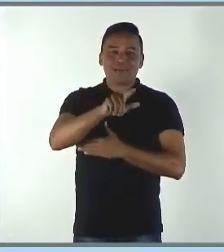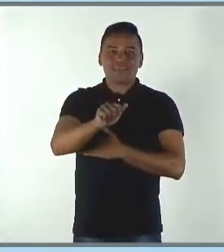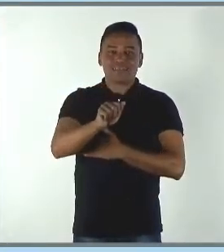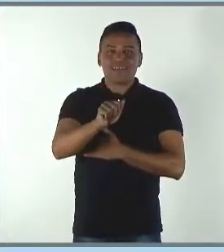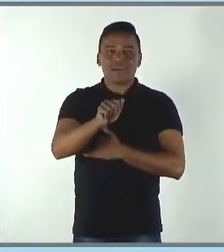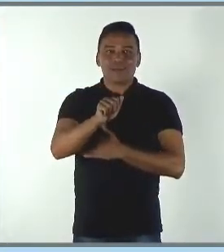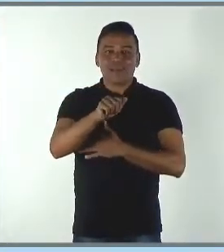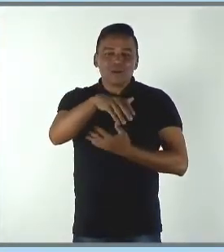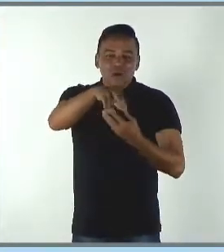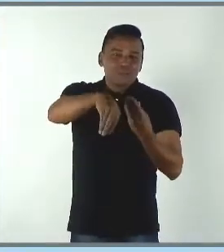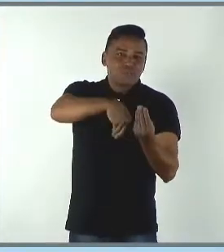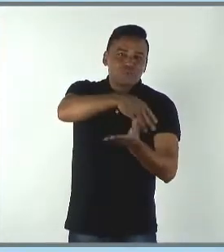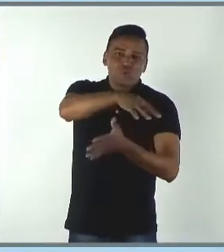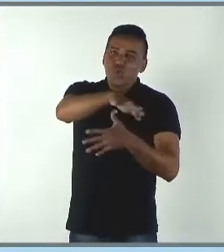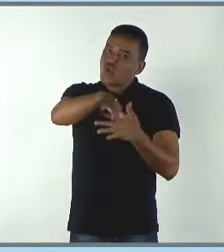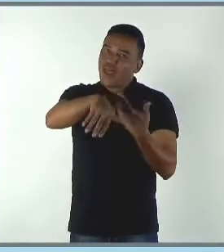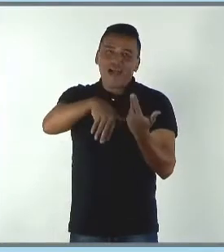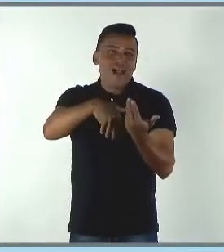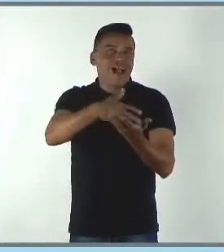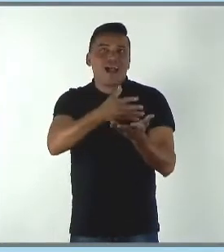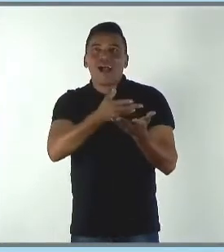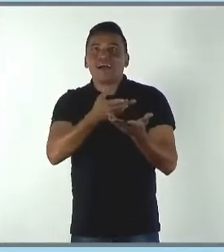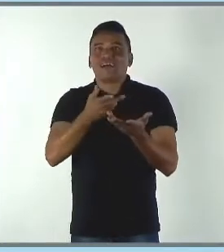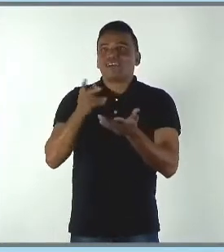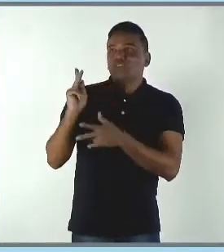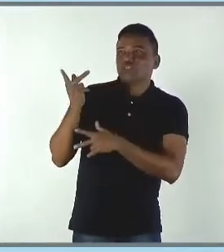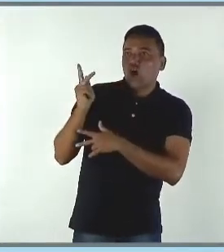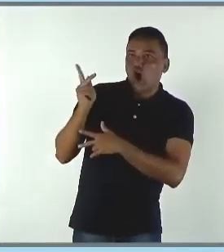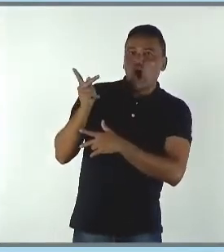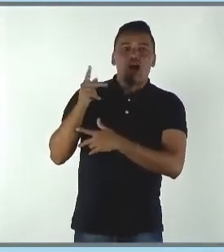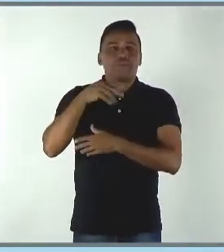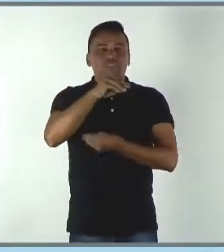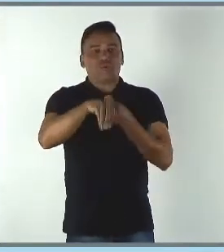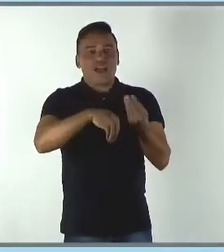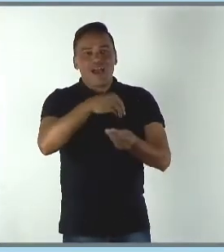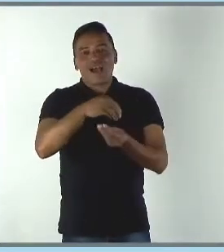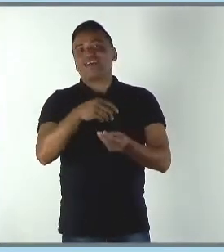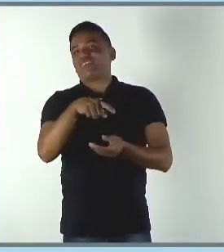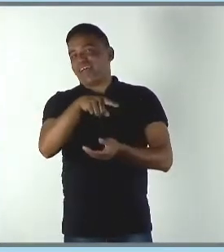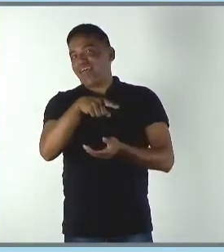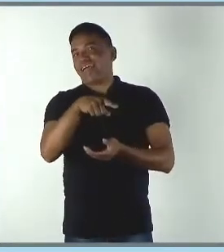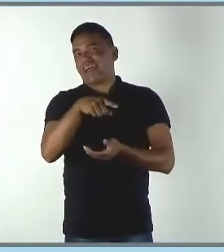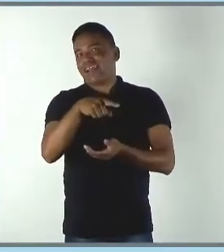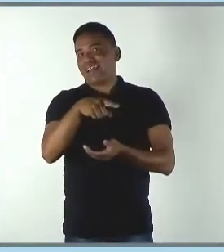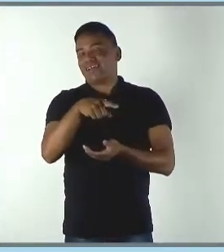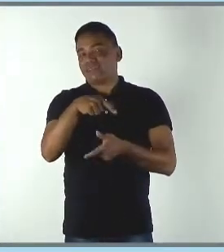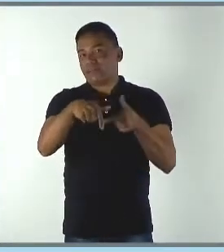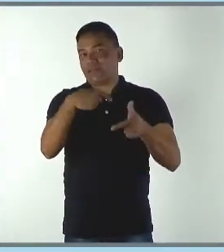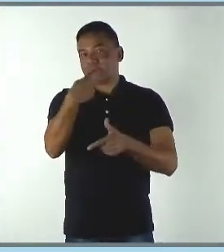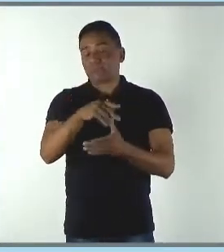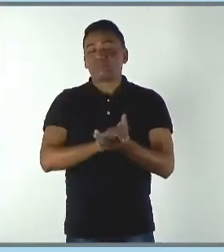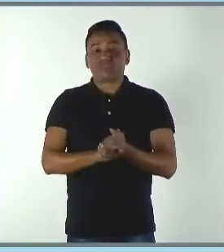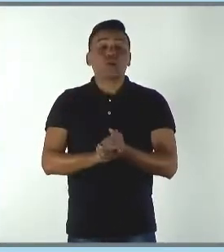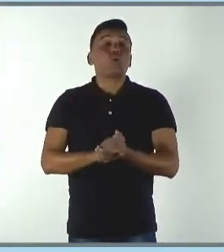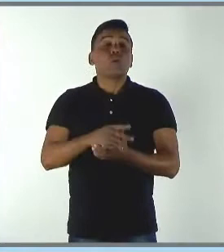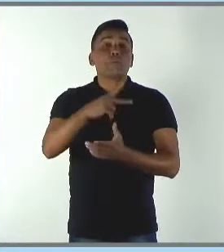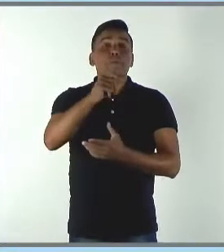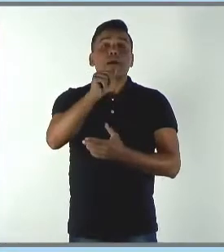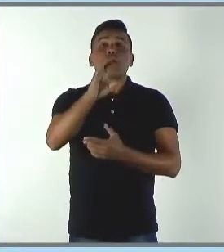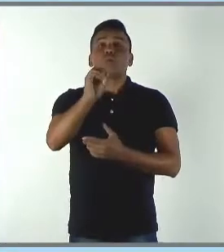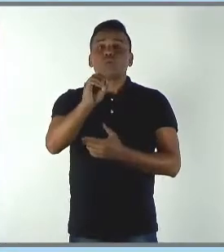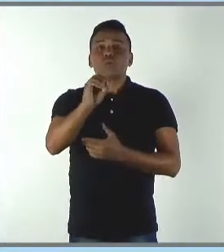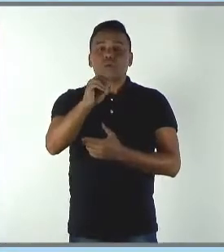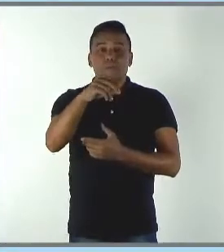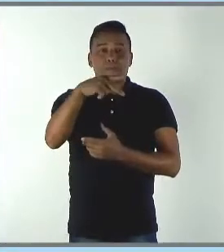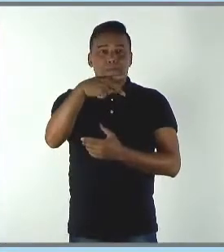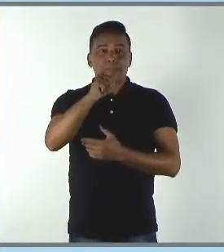disse, com todo esse cenário. Alguns aspectos que estão na obra, na trajetória do Paula Brito, reaparecem na trajetória da